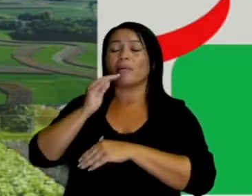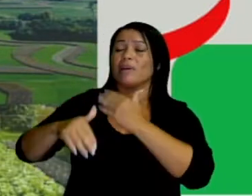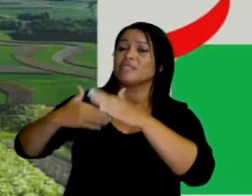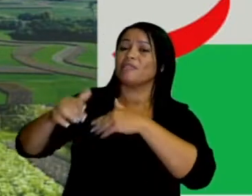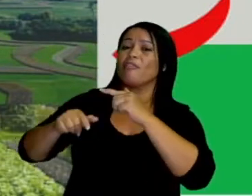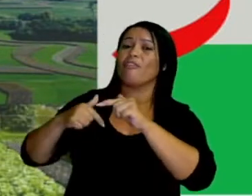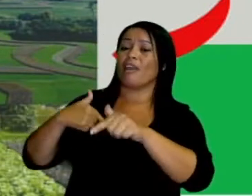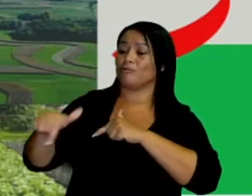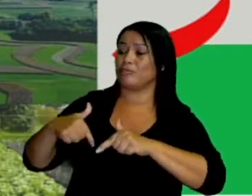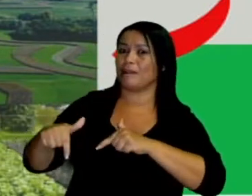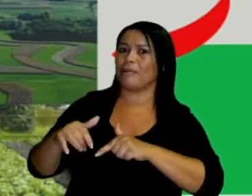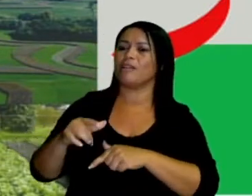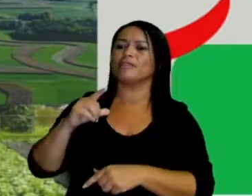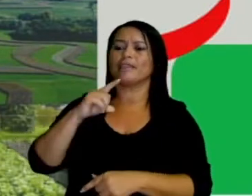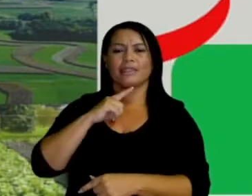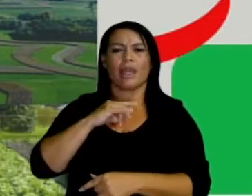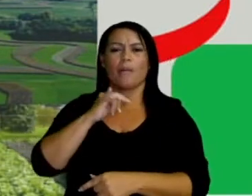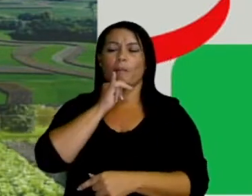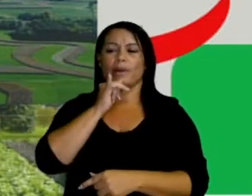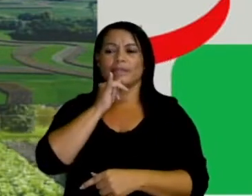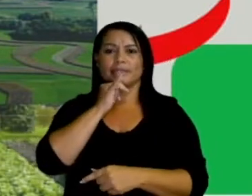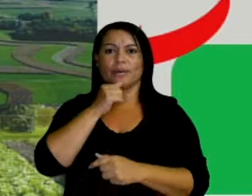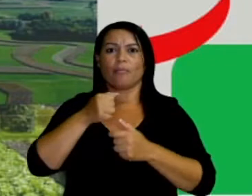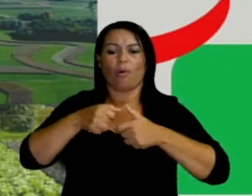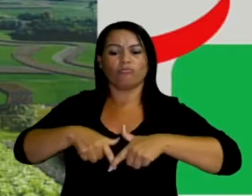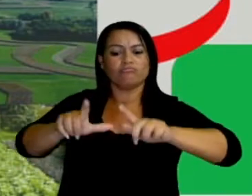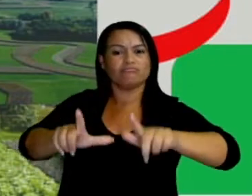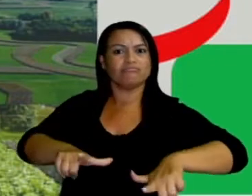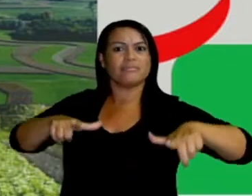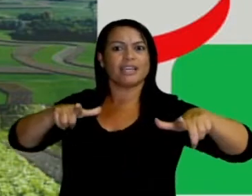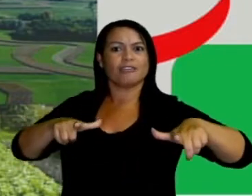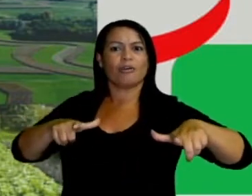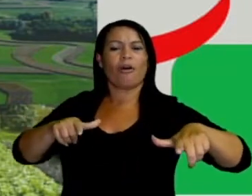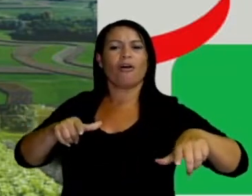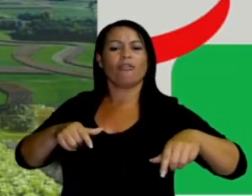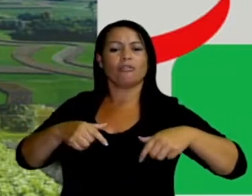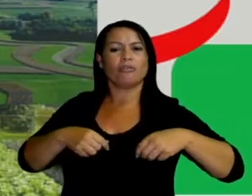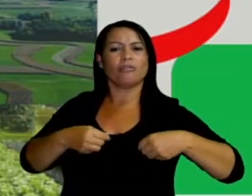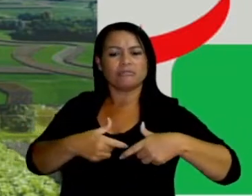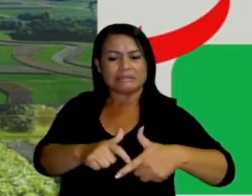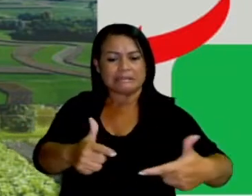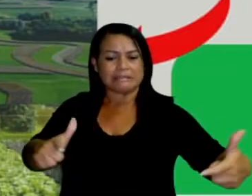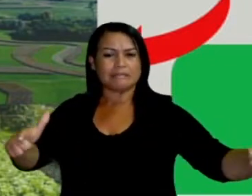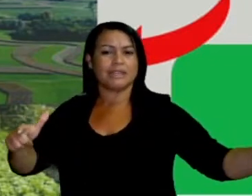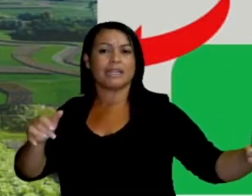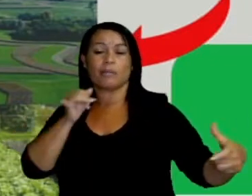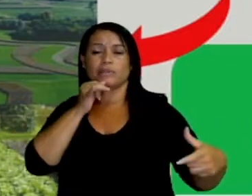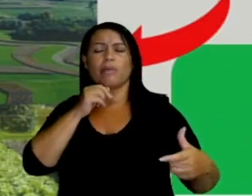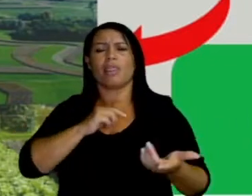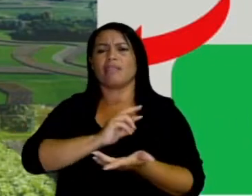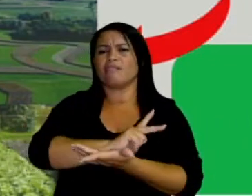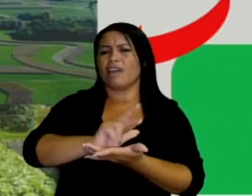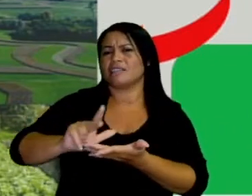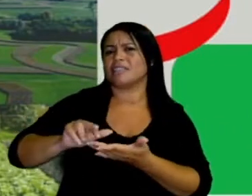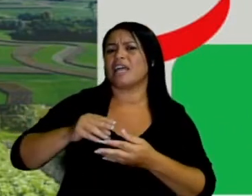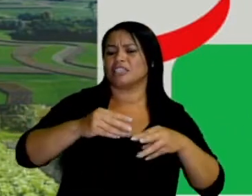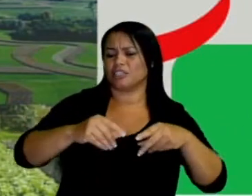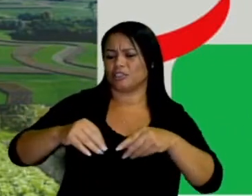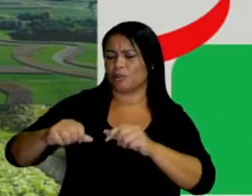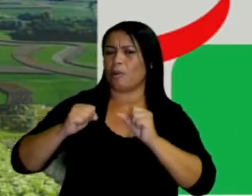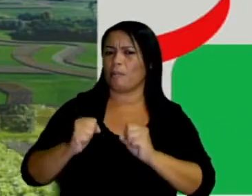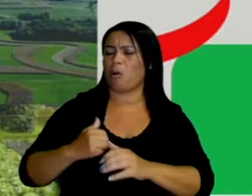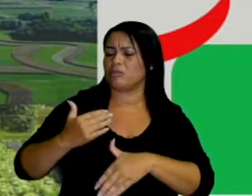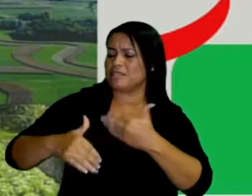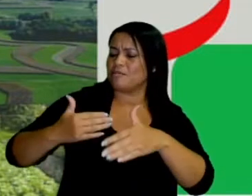atividades. Então, ter um território imenso, com a variedade de solos também, é importante porque você vai ter a possibilidade de